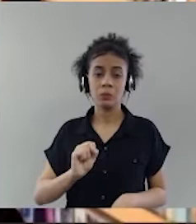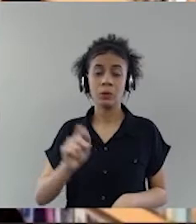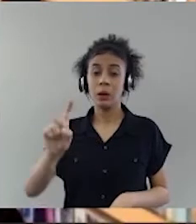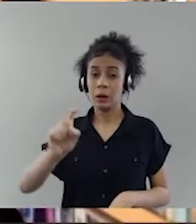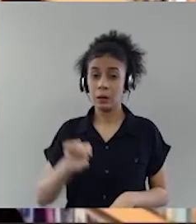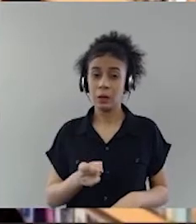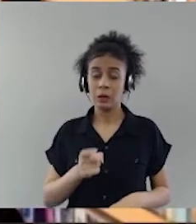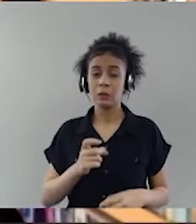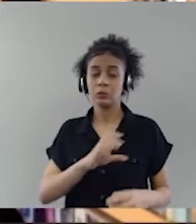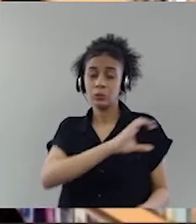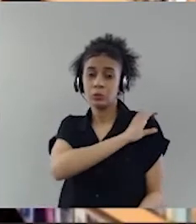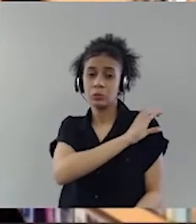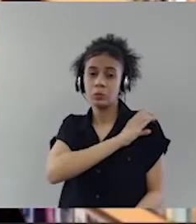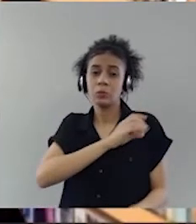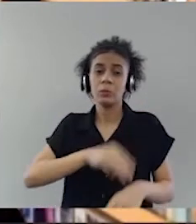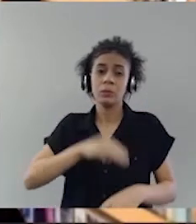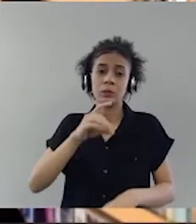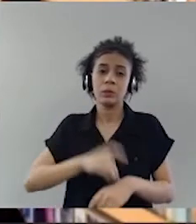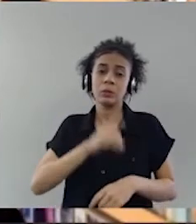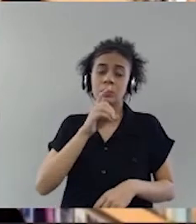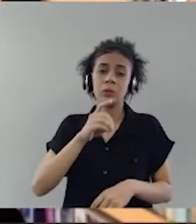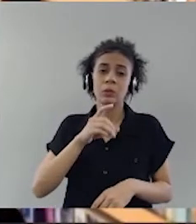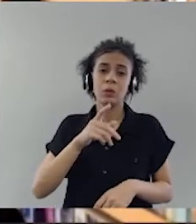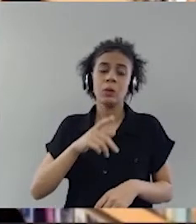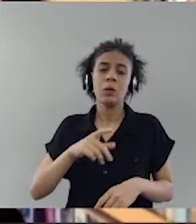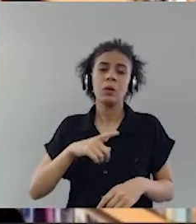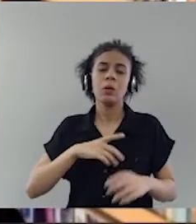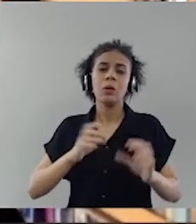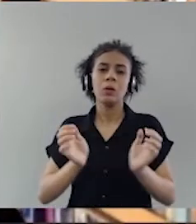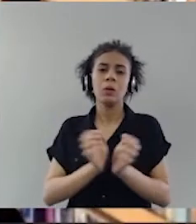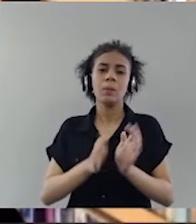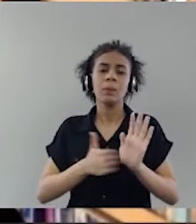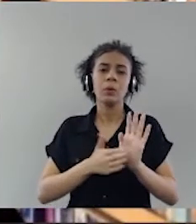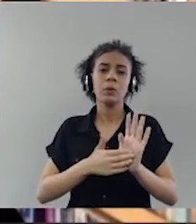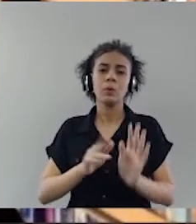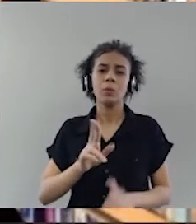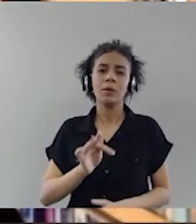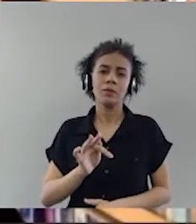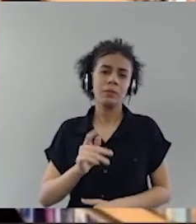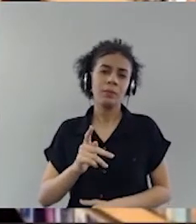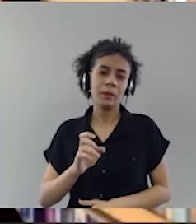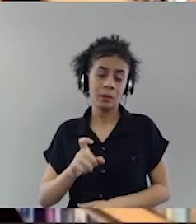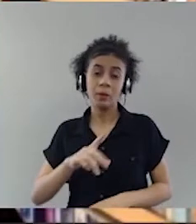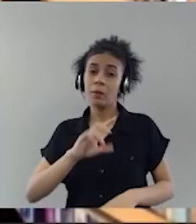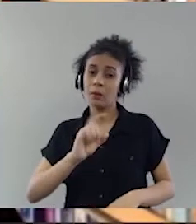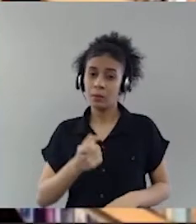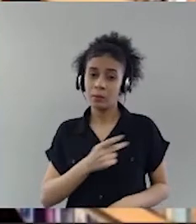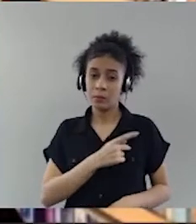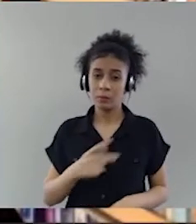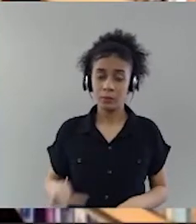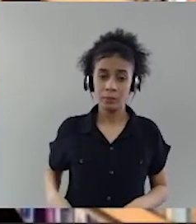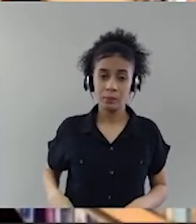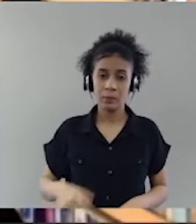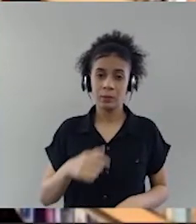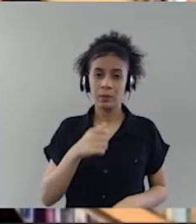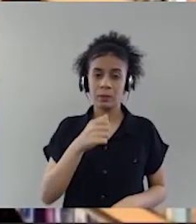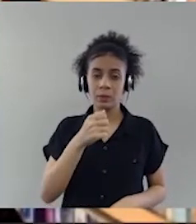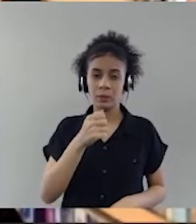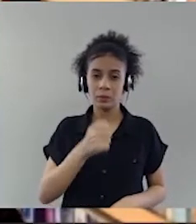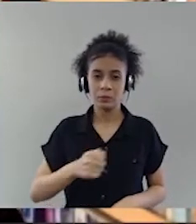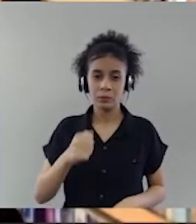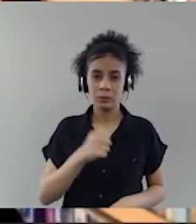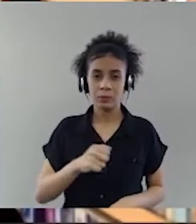mestrado e doutorado no programa de pós-graduação da UFPE, ex-presidente da ABDE, Associação